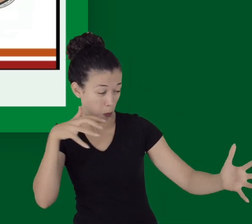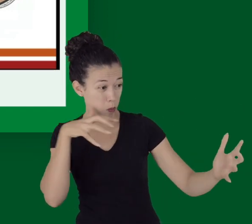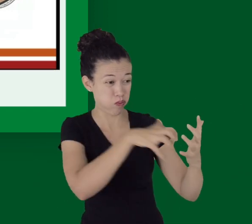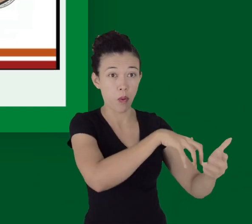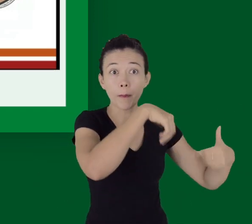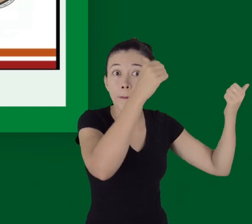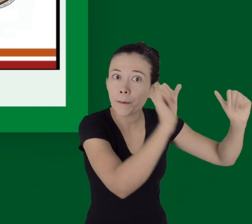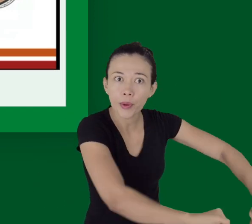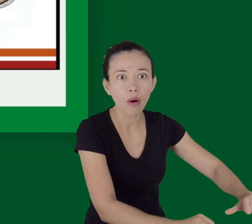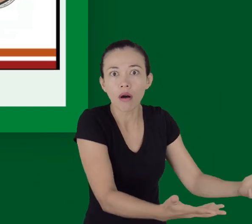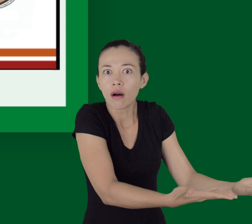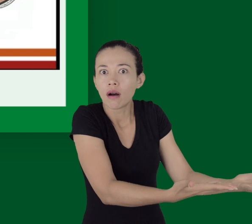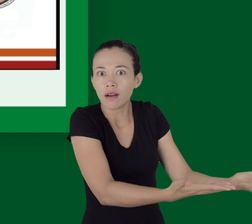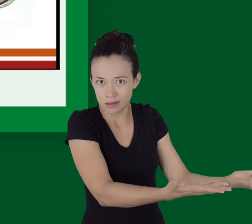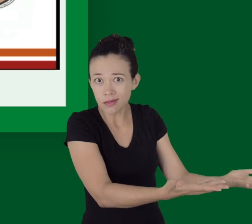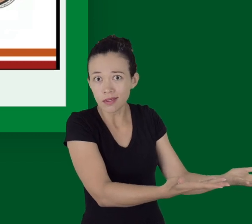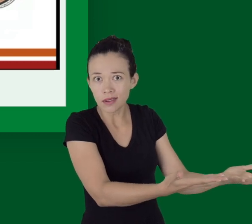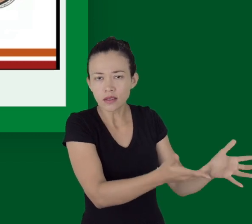hiperemesia